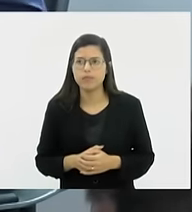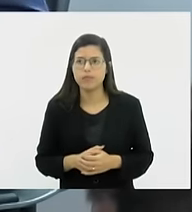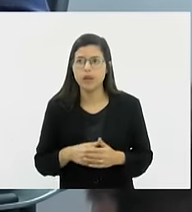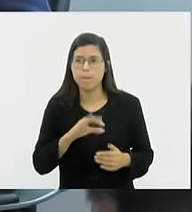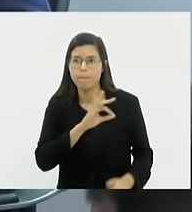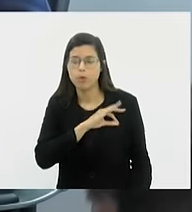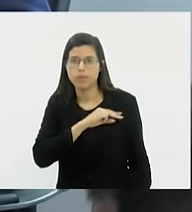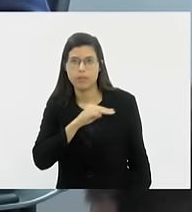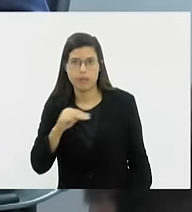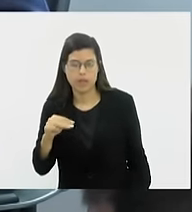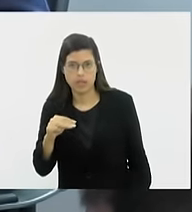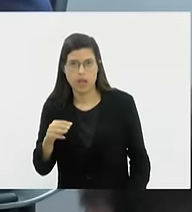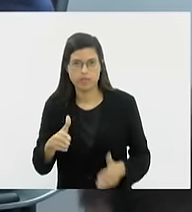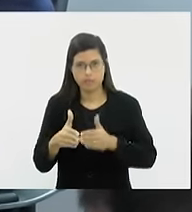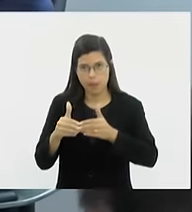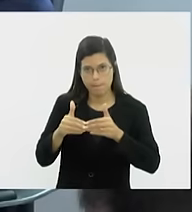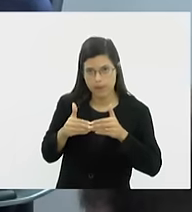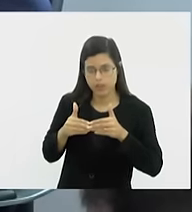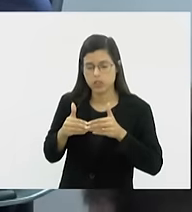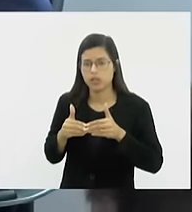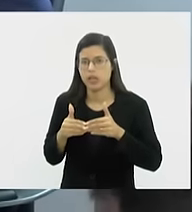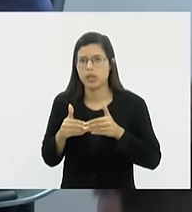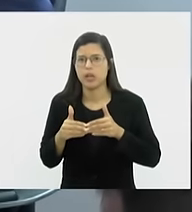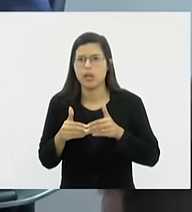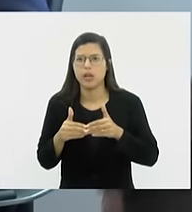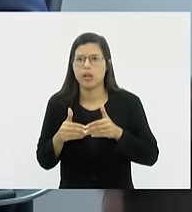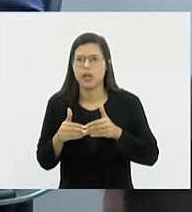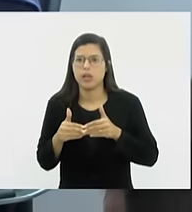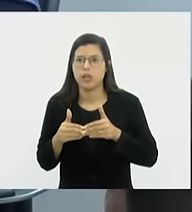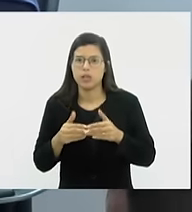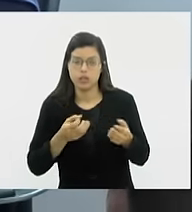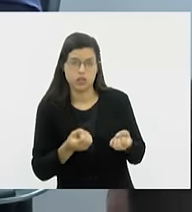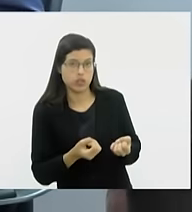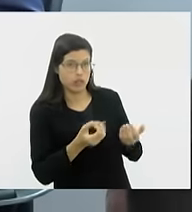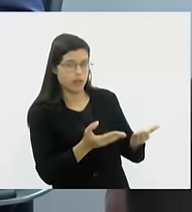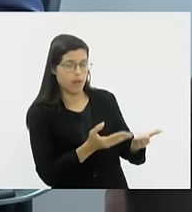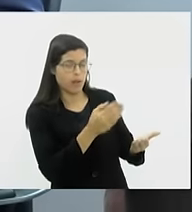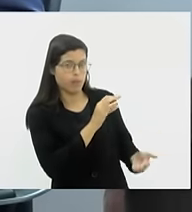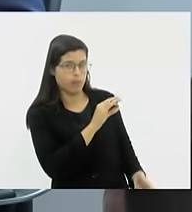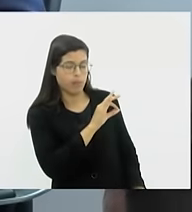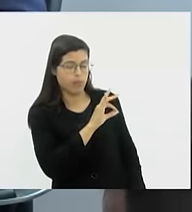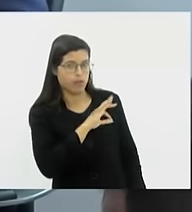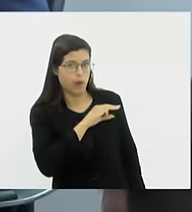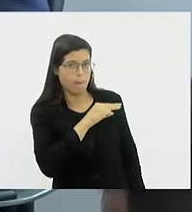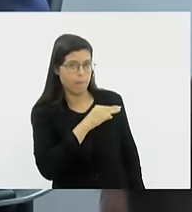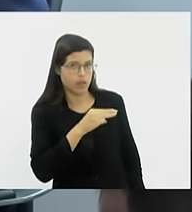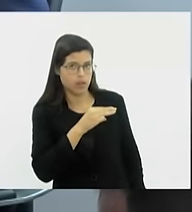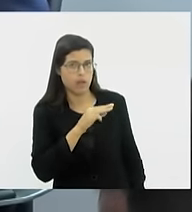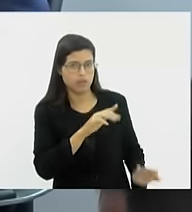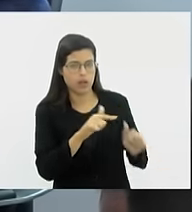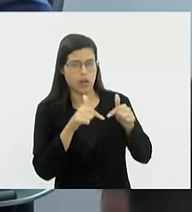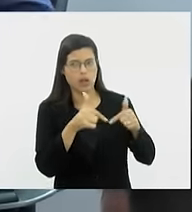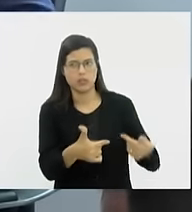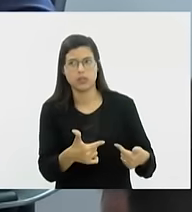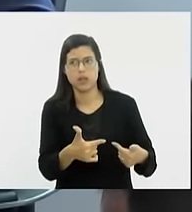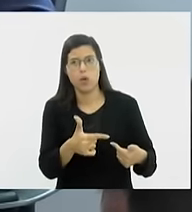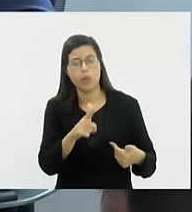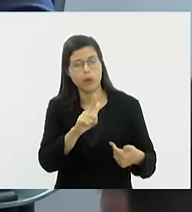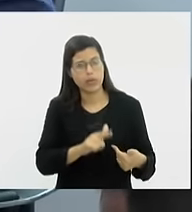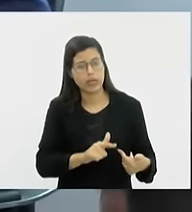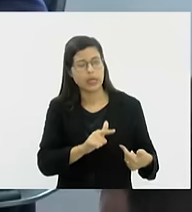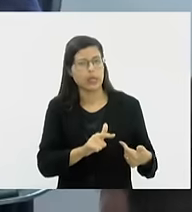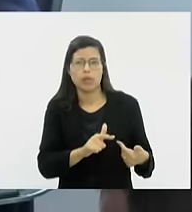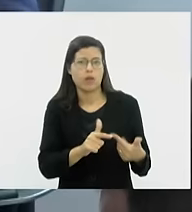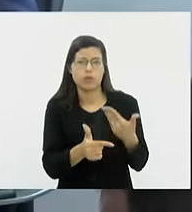se abstenha de ceder policiais militares para operações que são competência